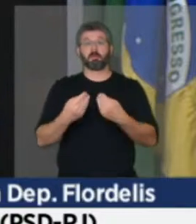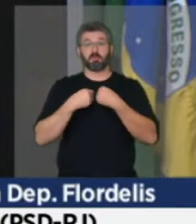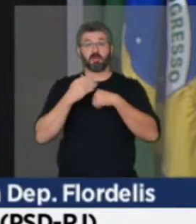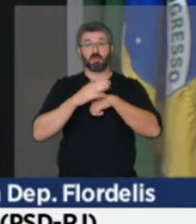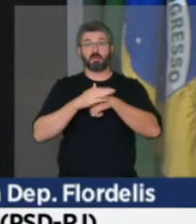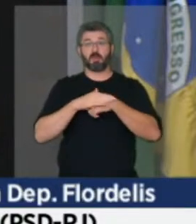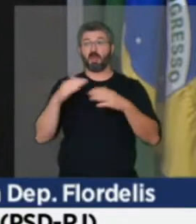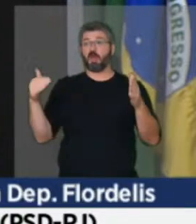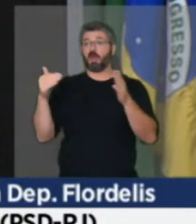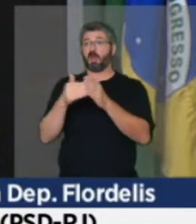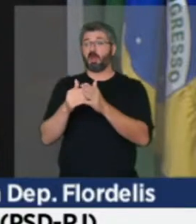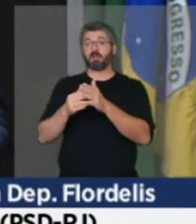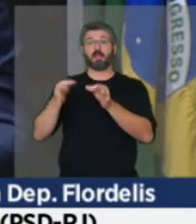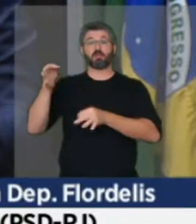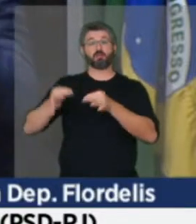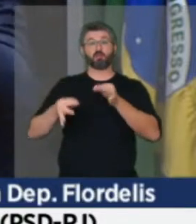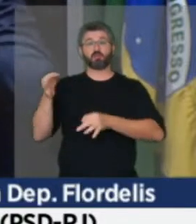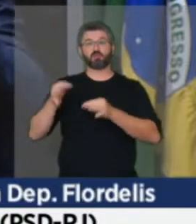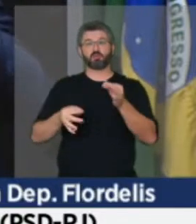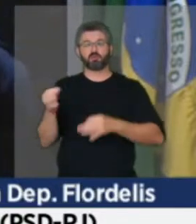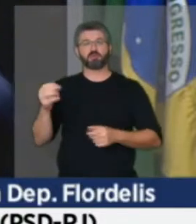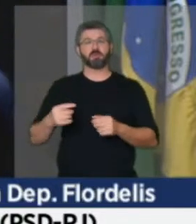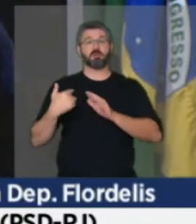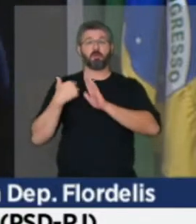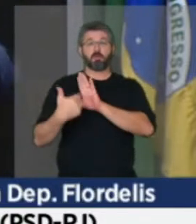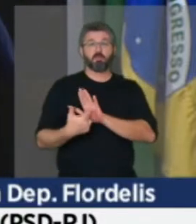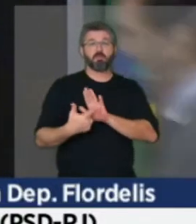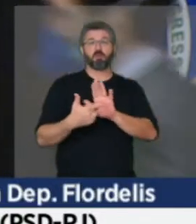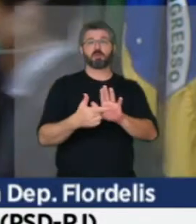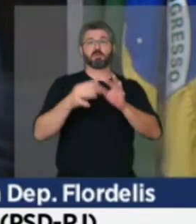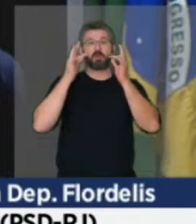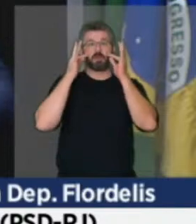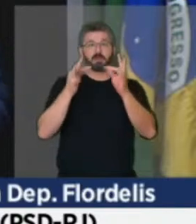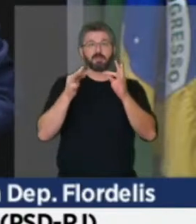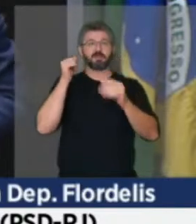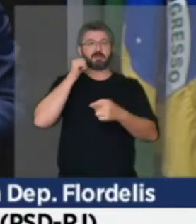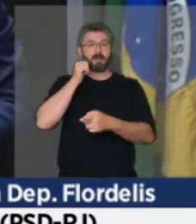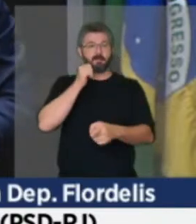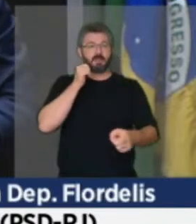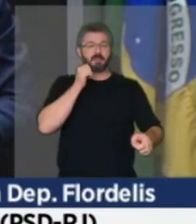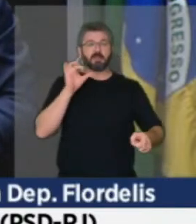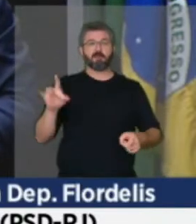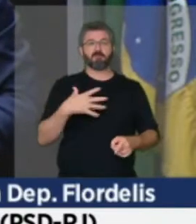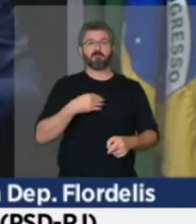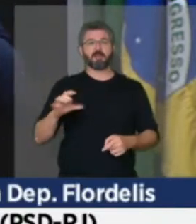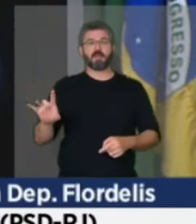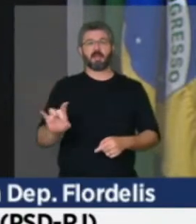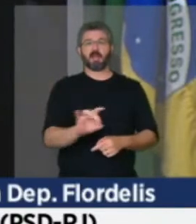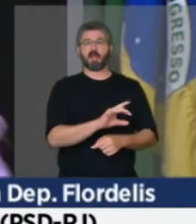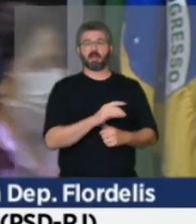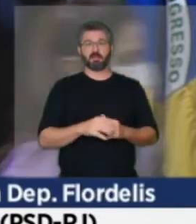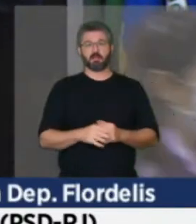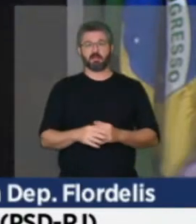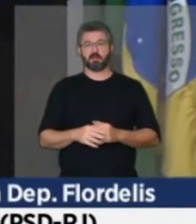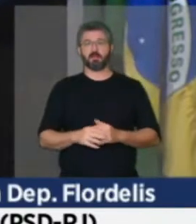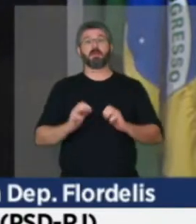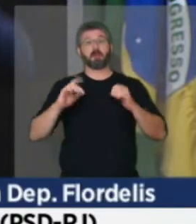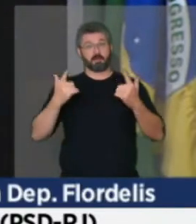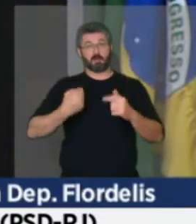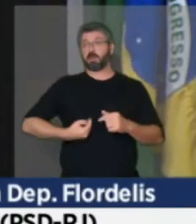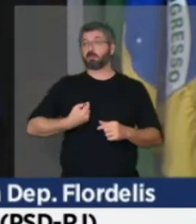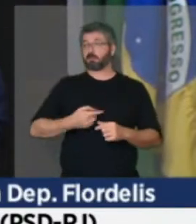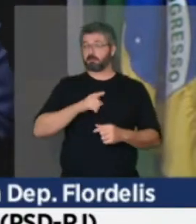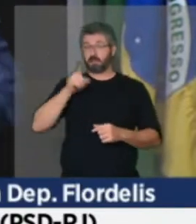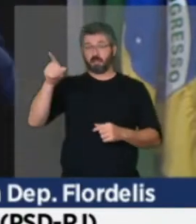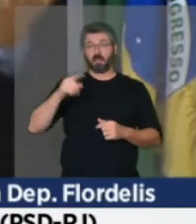até o tribunal do júri, para eu lhes mostrar o depoimento dessas meninas, que obviamente está lá, como disse